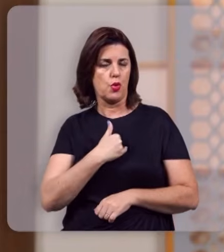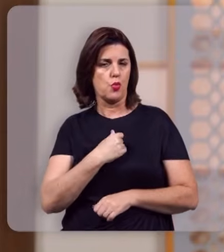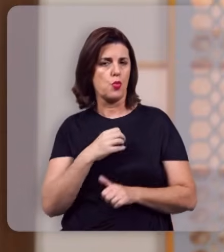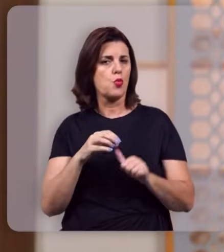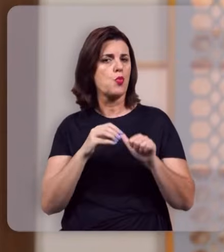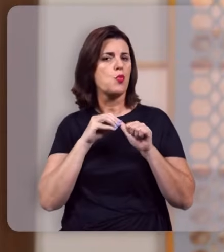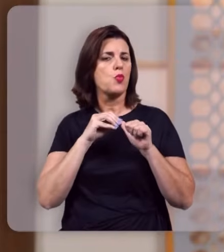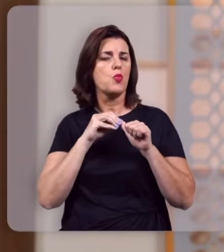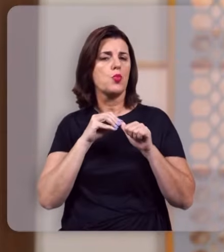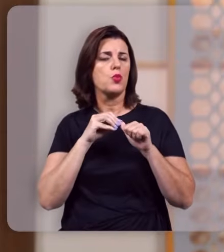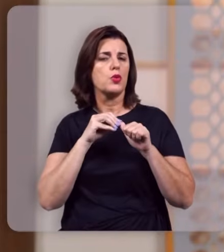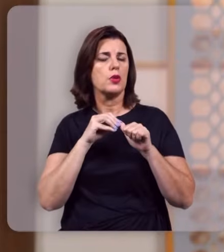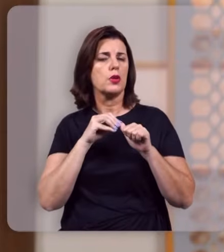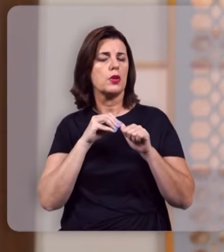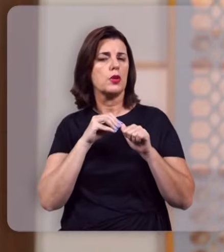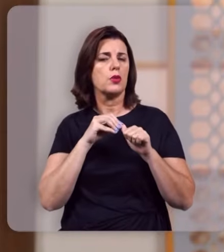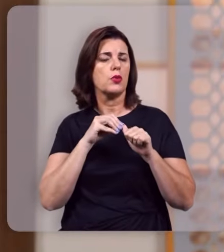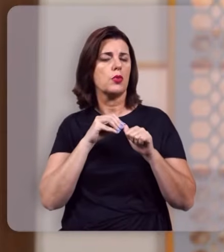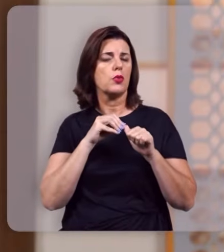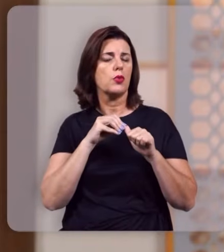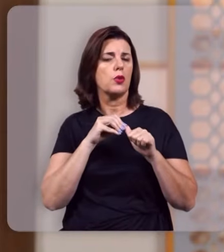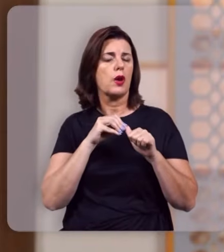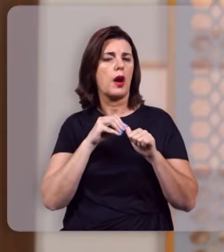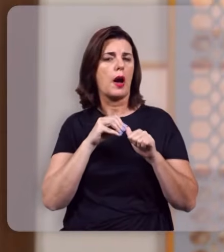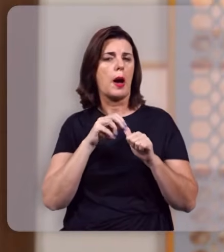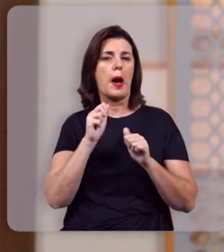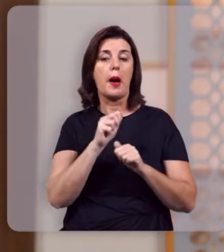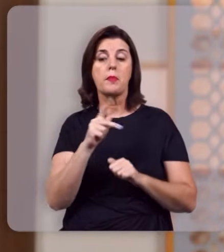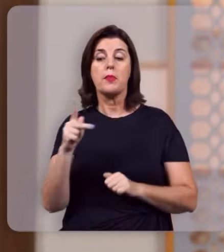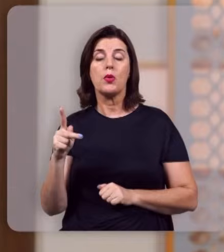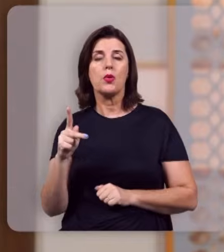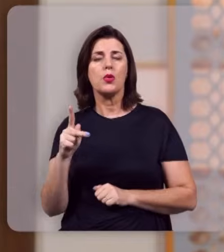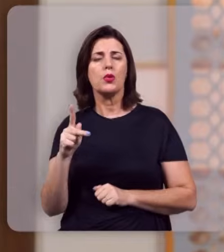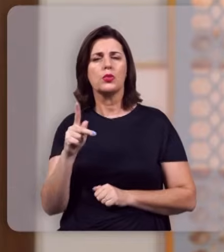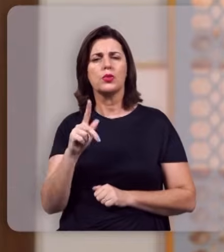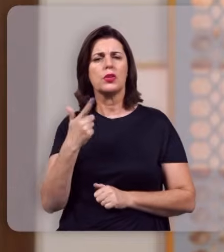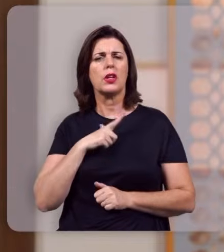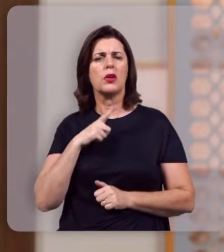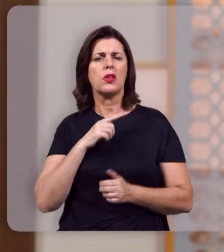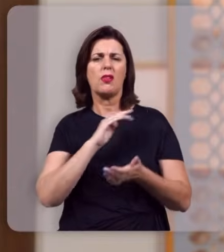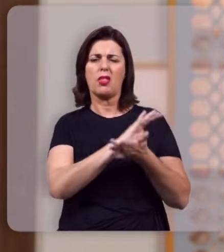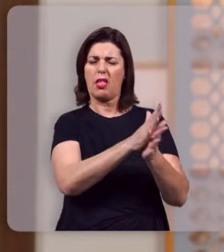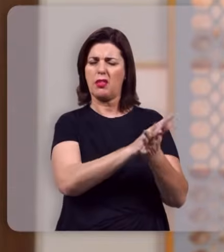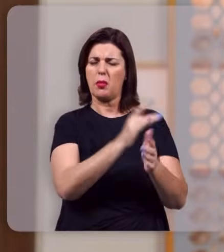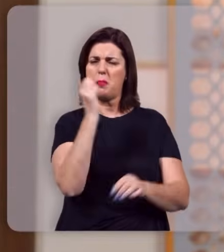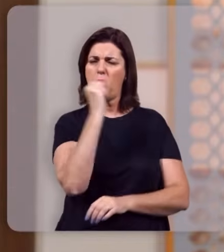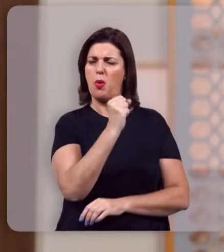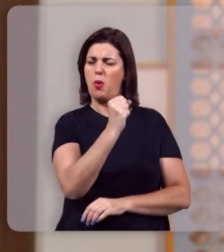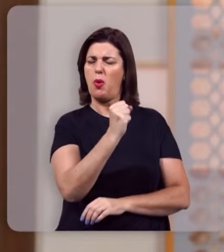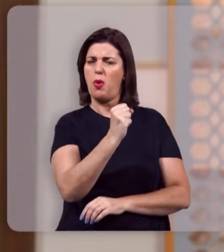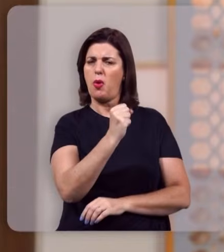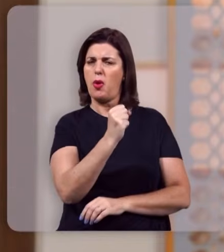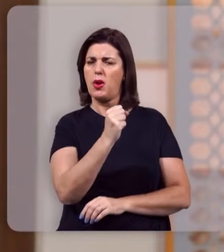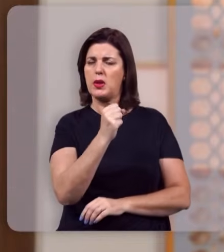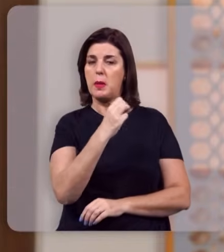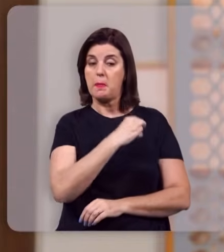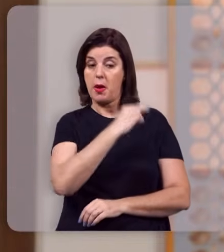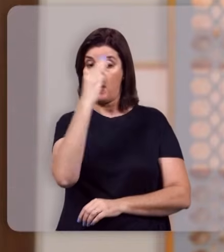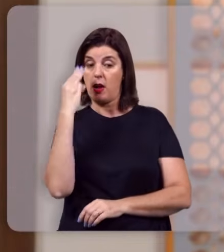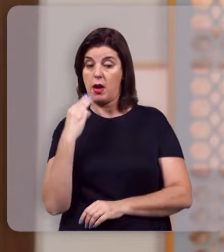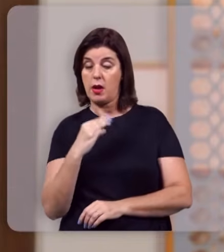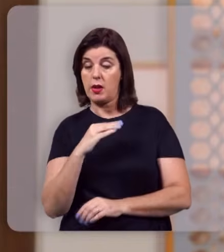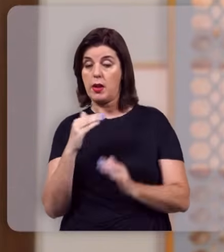martirizado, foi banido para a ilha de Patmos, quando era pastor em Éfeso, e que Maria morou com